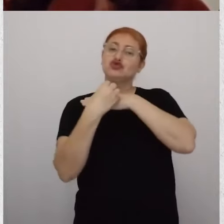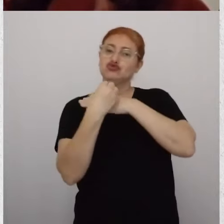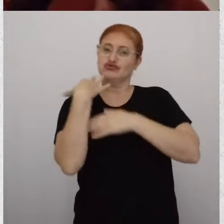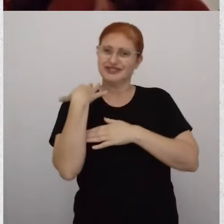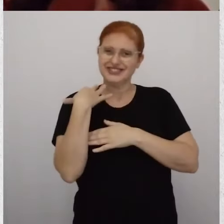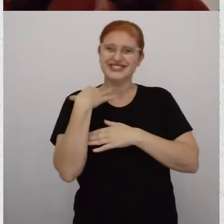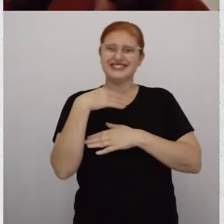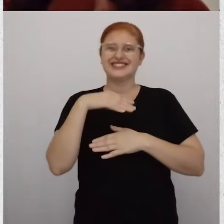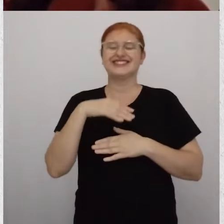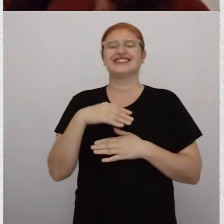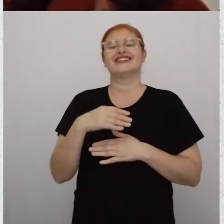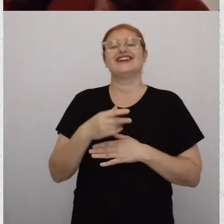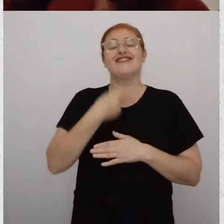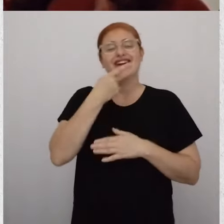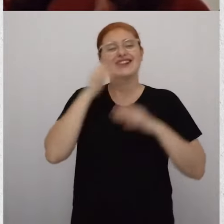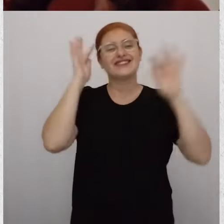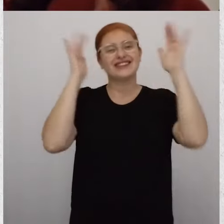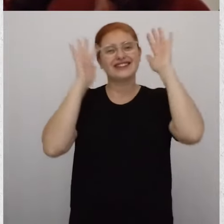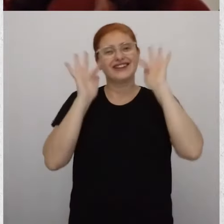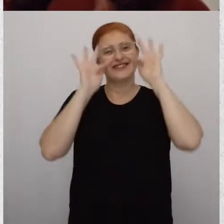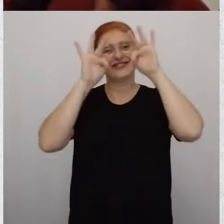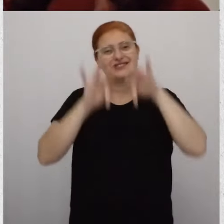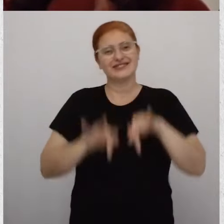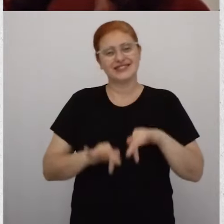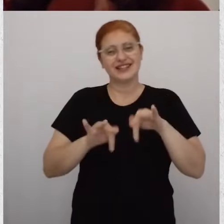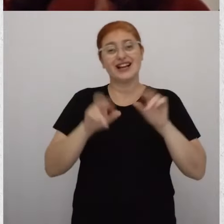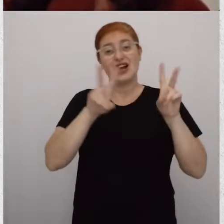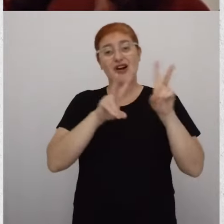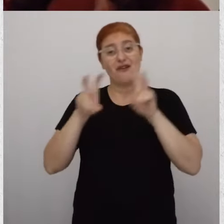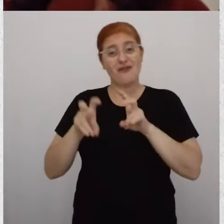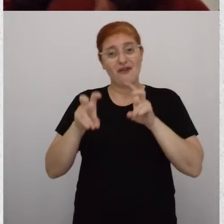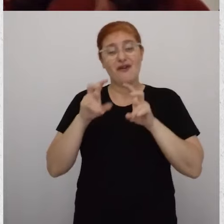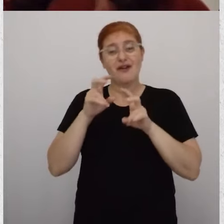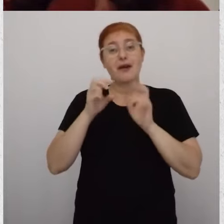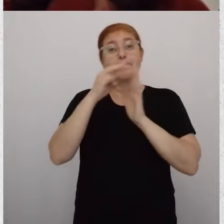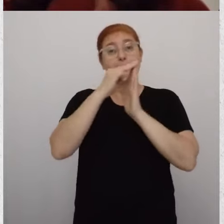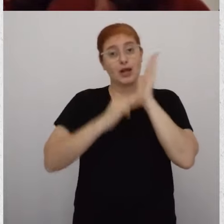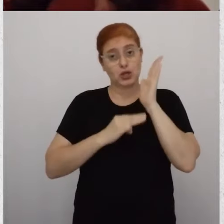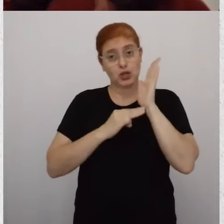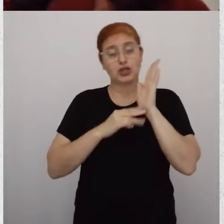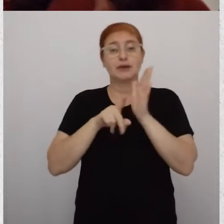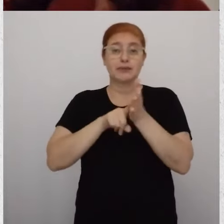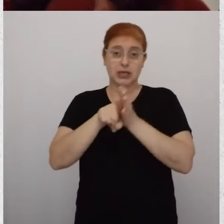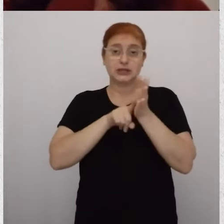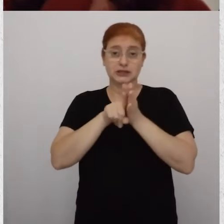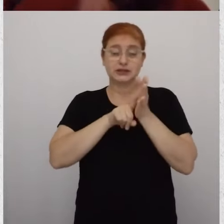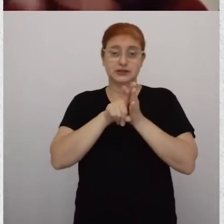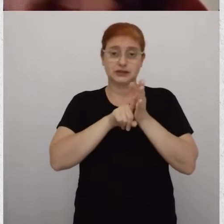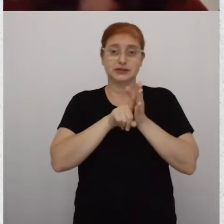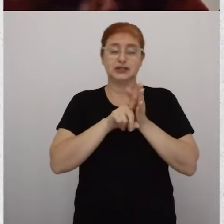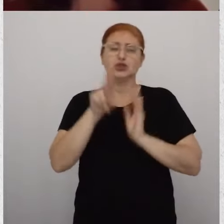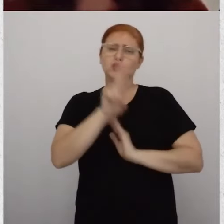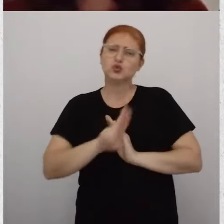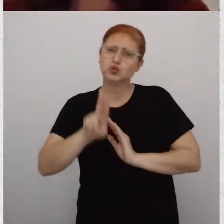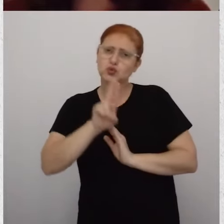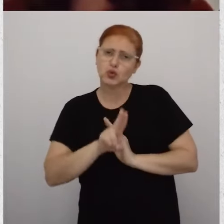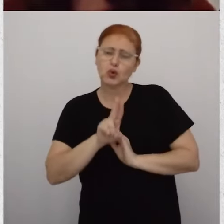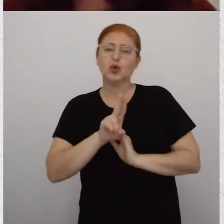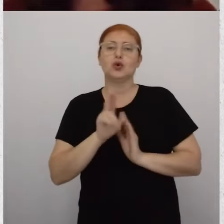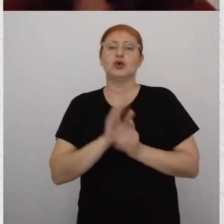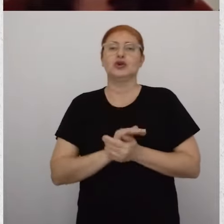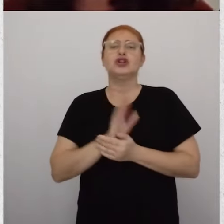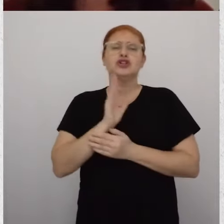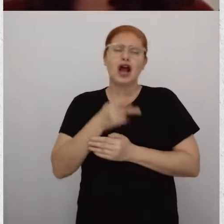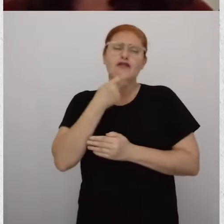uma reflexão para fechar mesmo sobre a metodologia da pesquisa que tu utilizou e alguns.